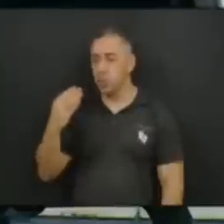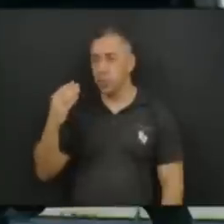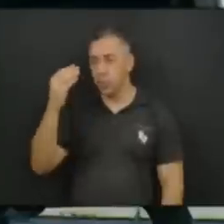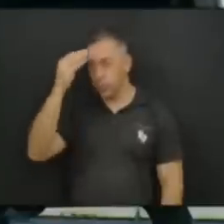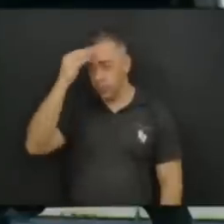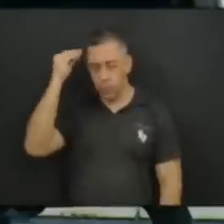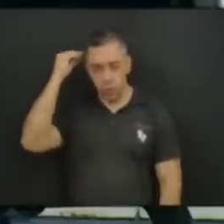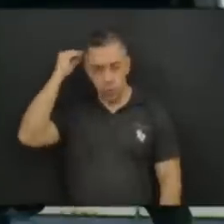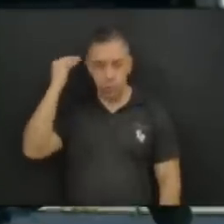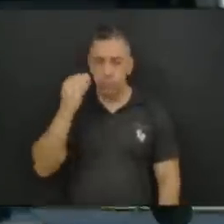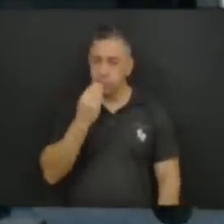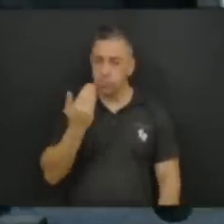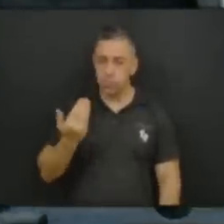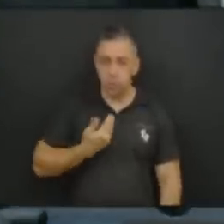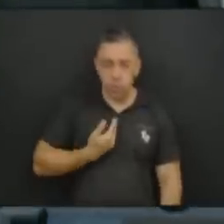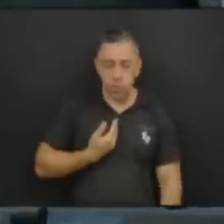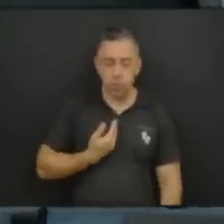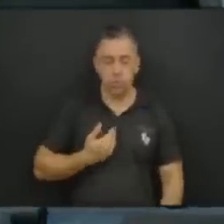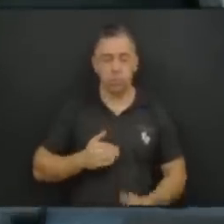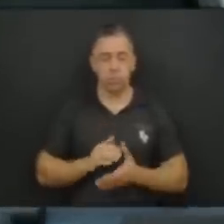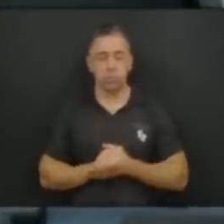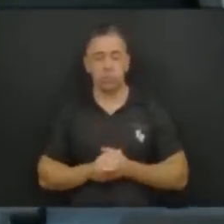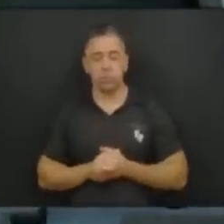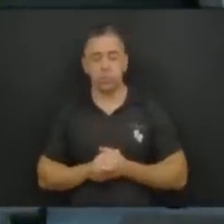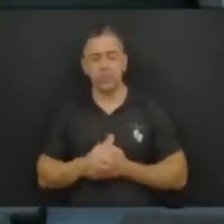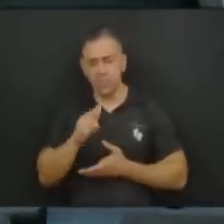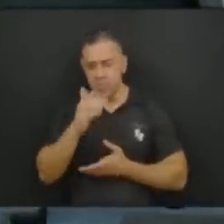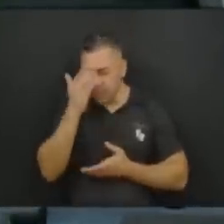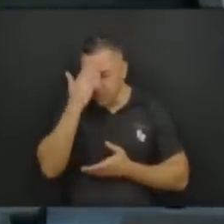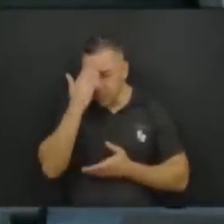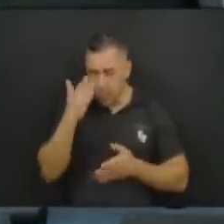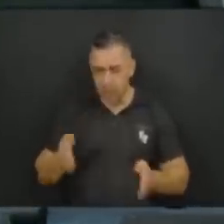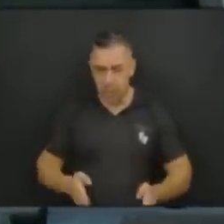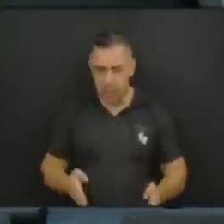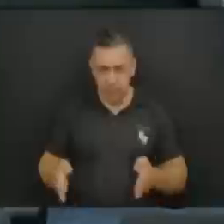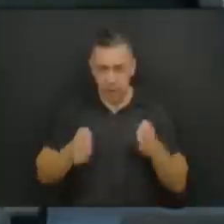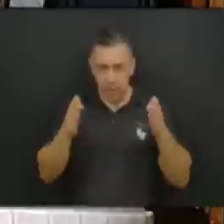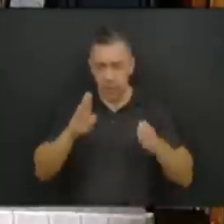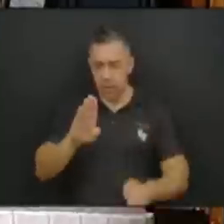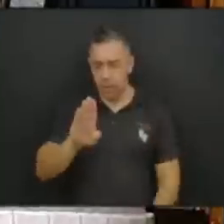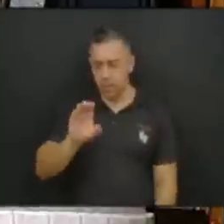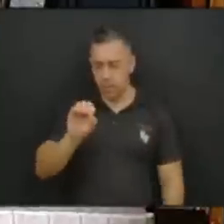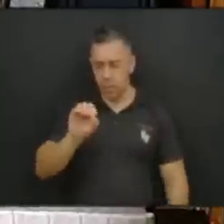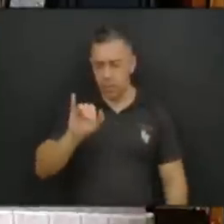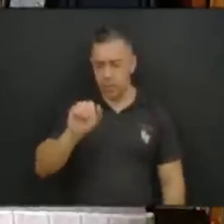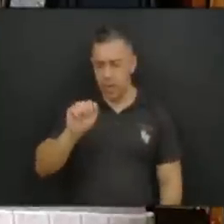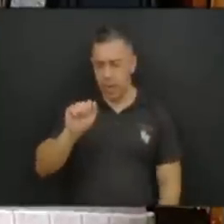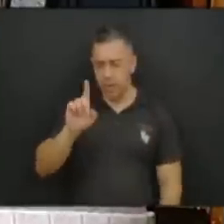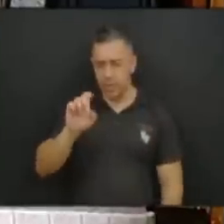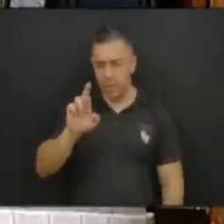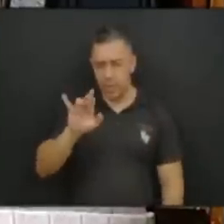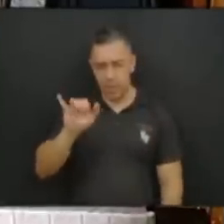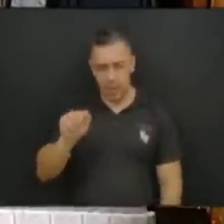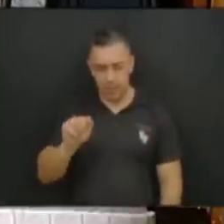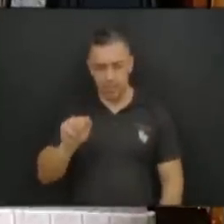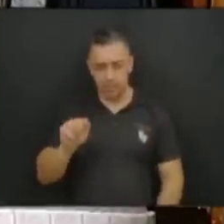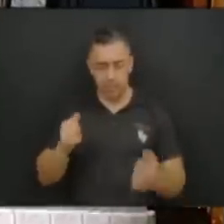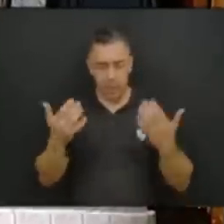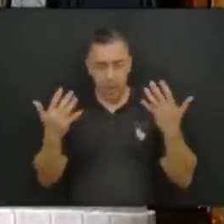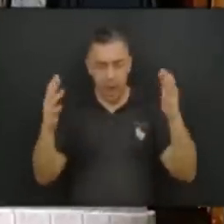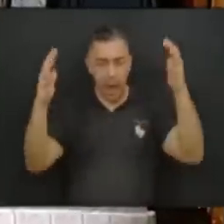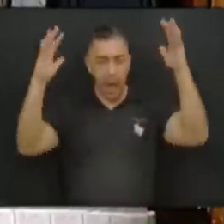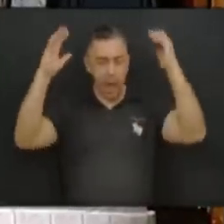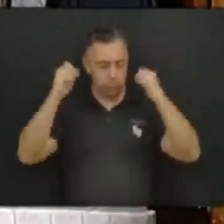amigo soldado Fruit Você sabia que a Estrada Boiadeira foi inaugurada com pompas e